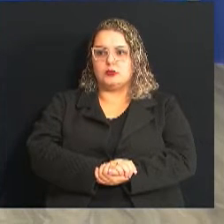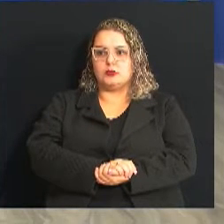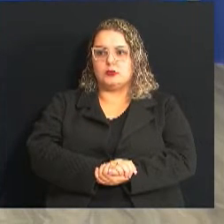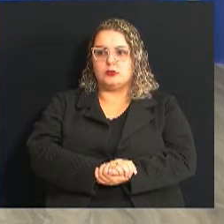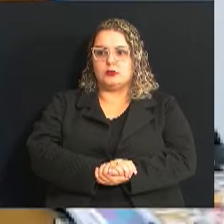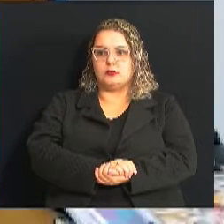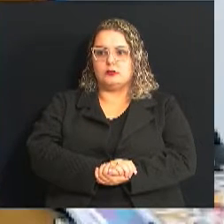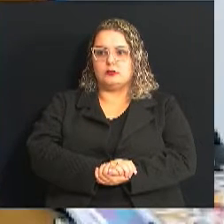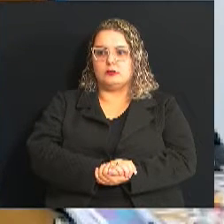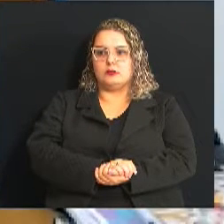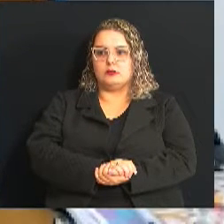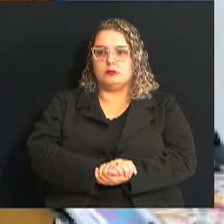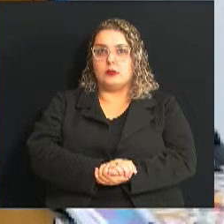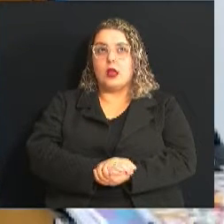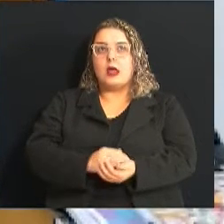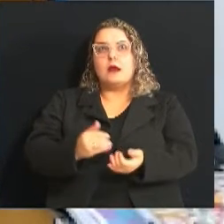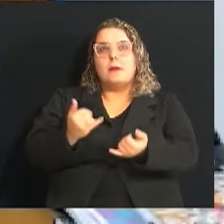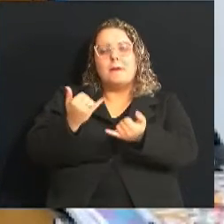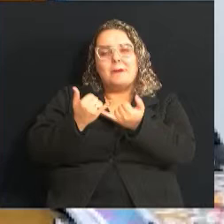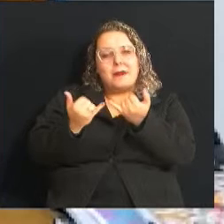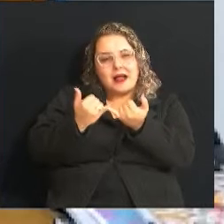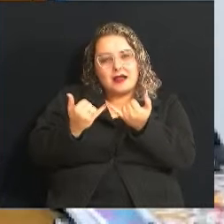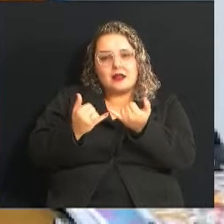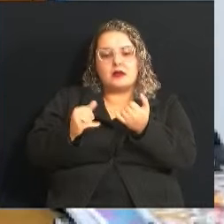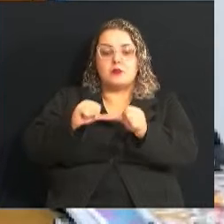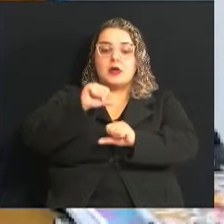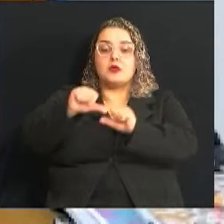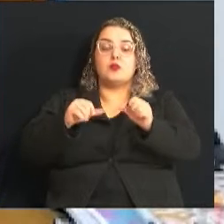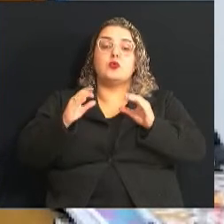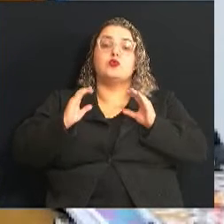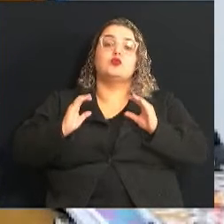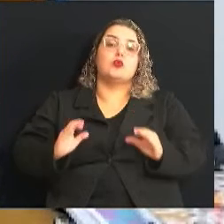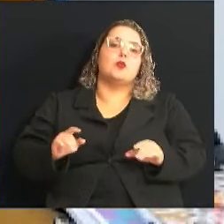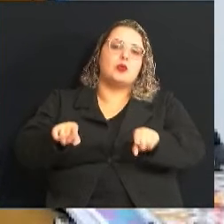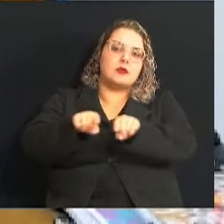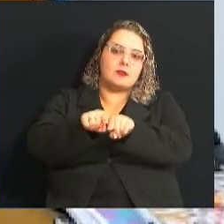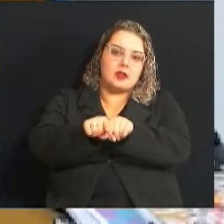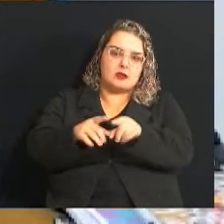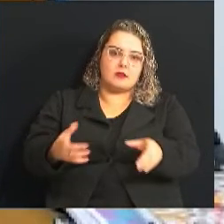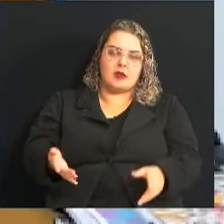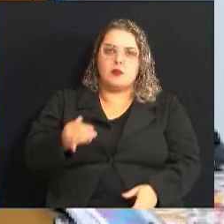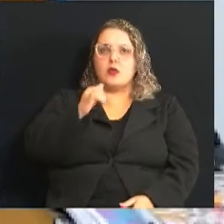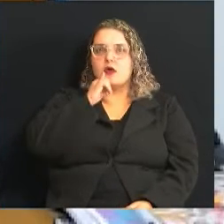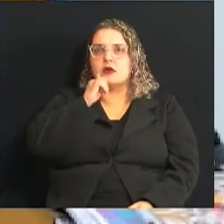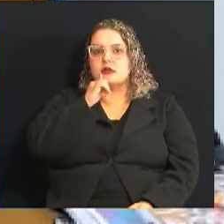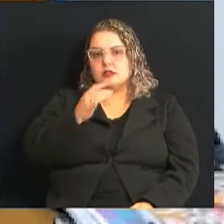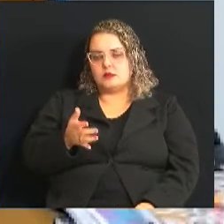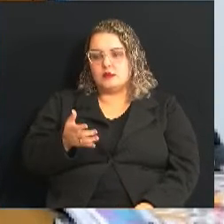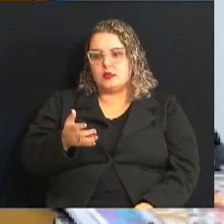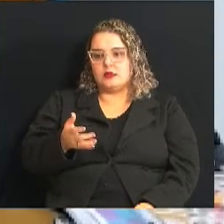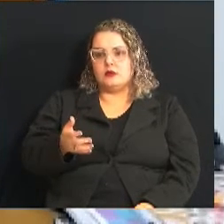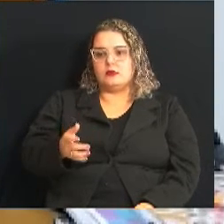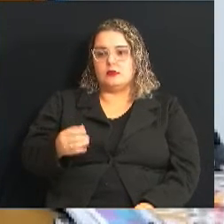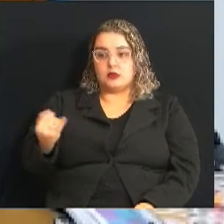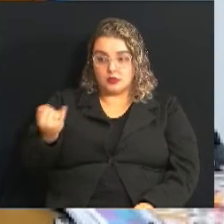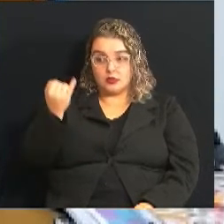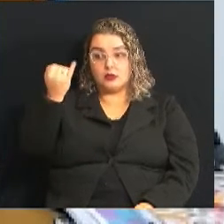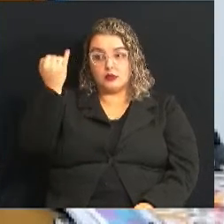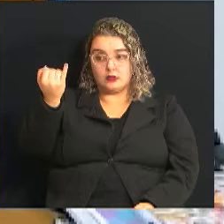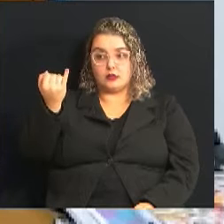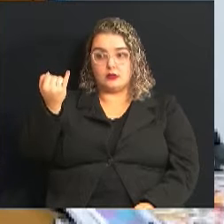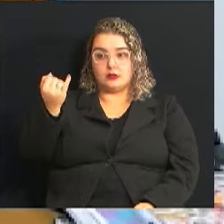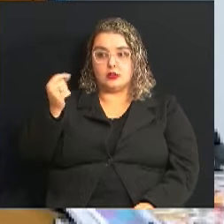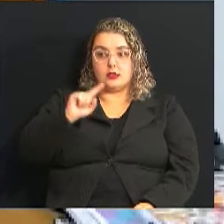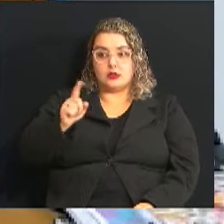São semelhantes, mas muda no comportamento também. Então, por exemplo, a criança, e é bem importante que eu não